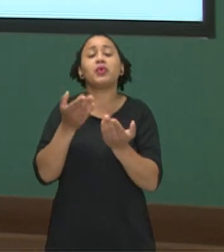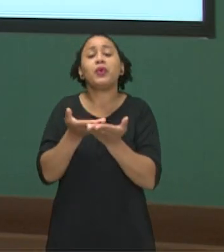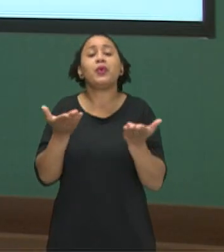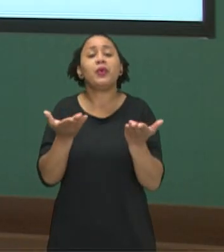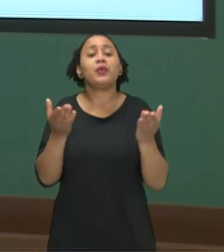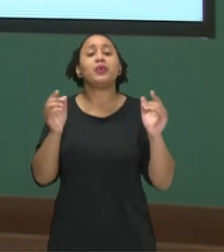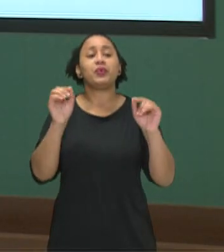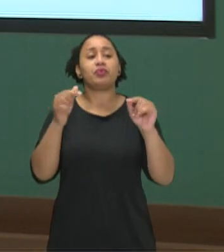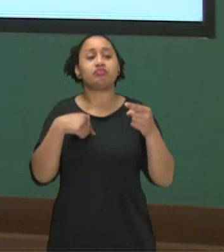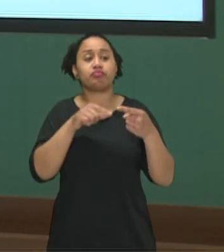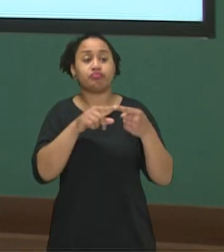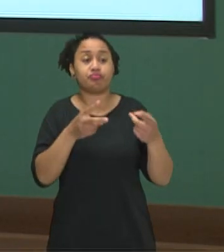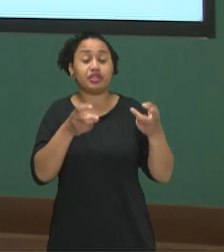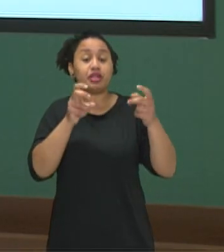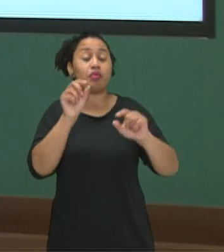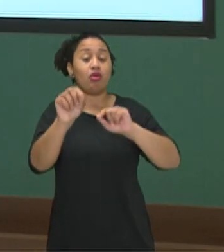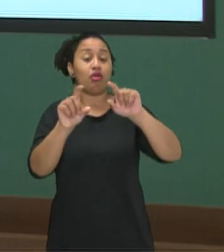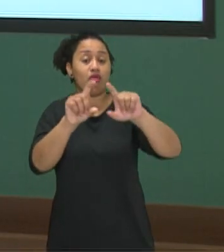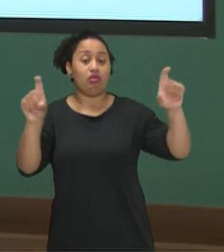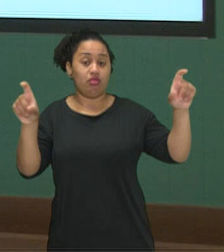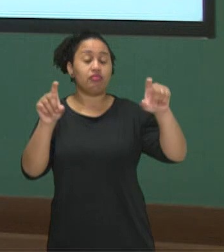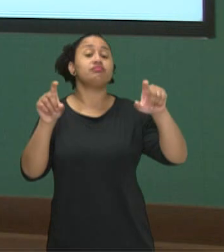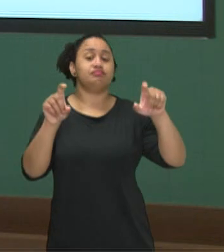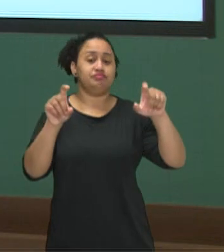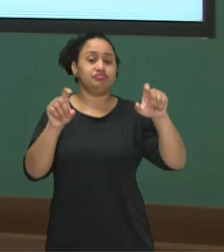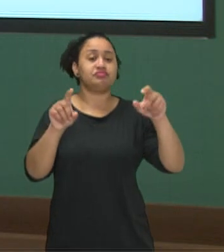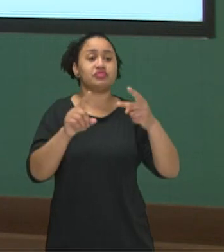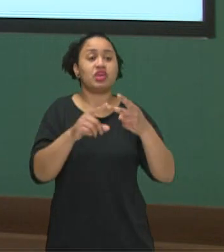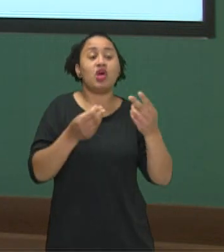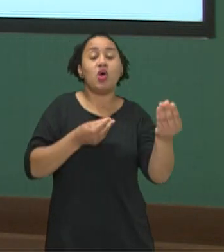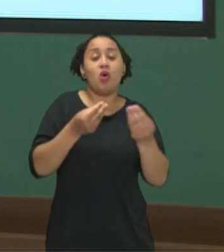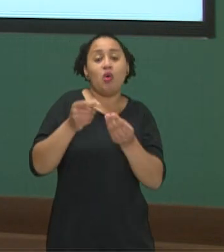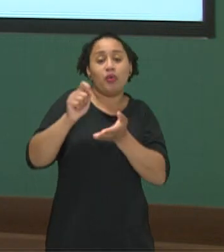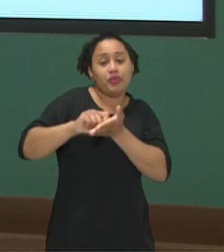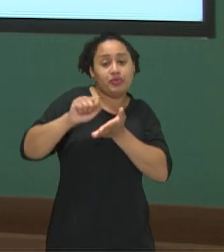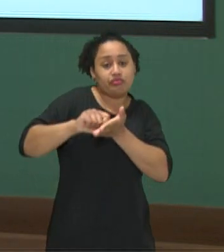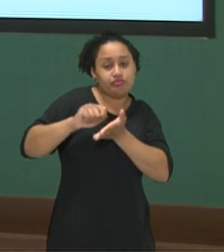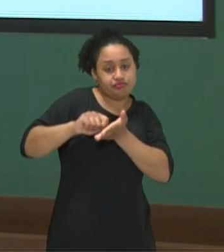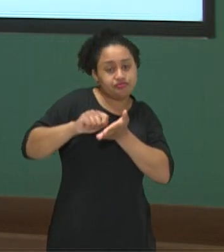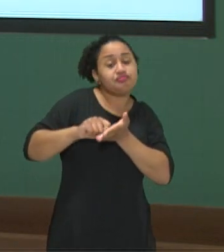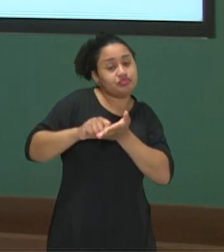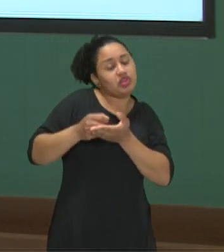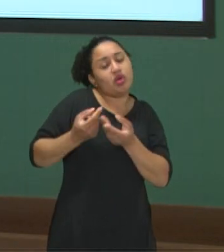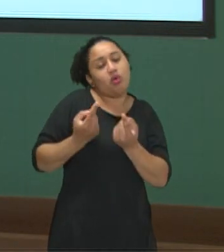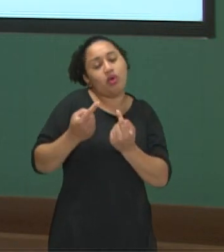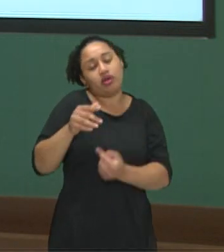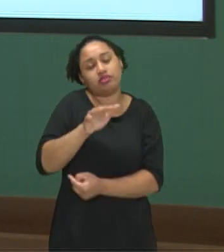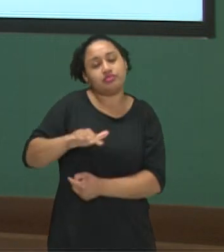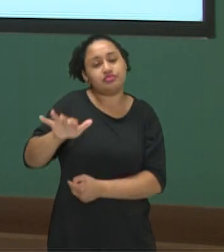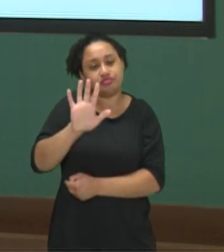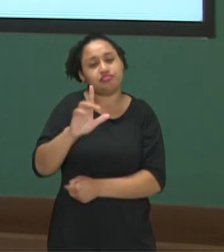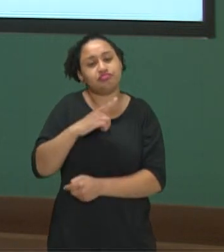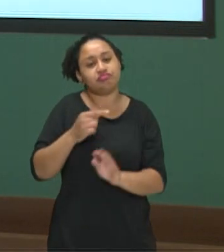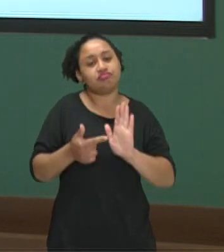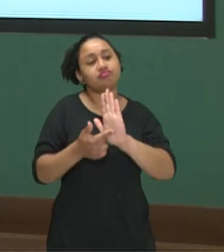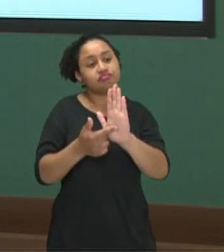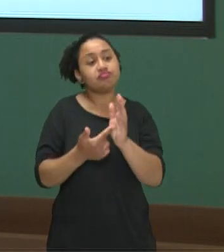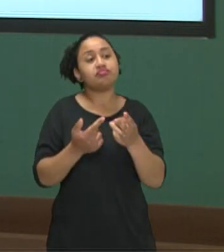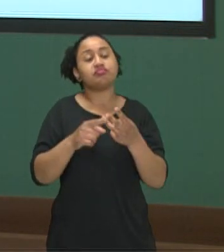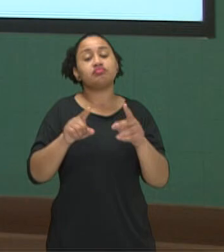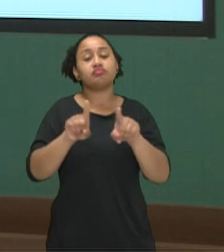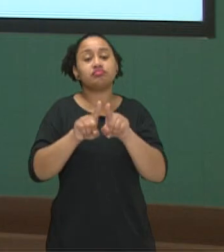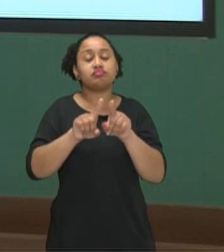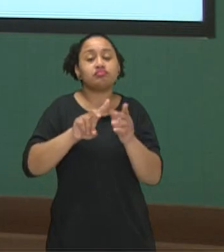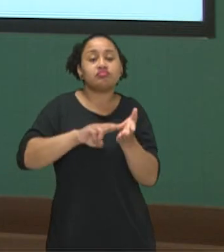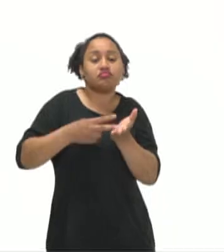então, reconhecer equações, como ela é escrita, tá? Em que situação ela aparece e